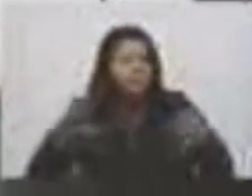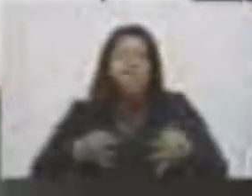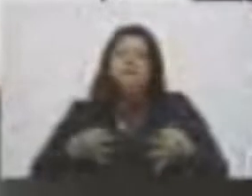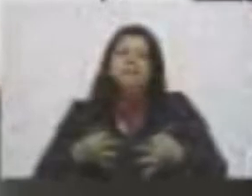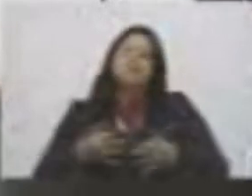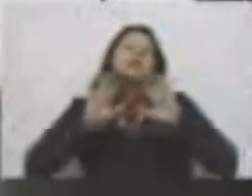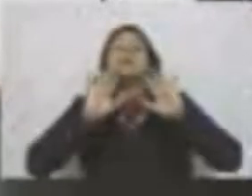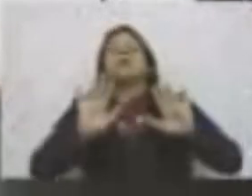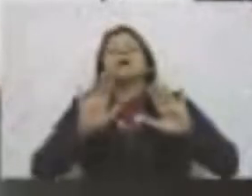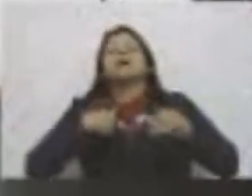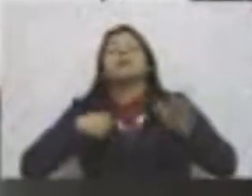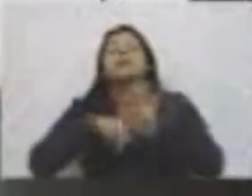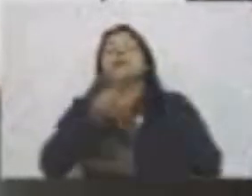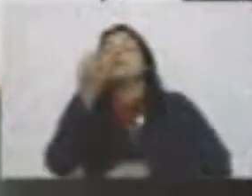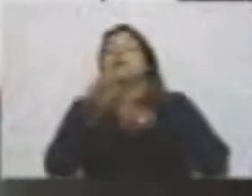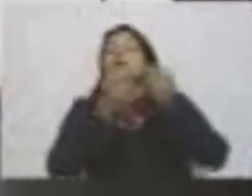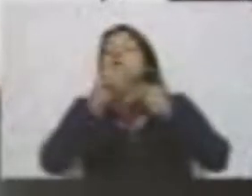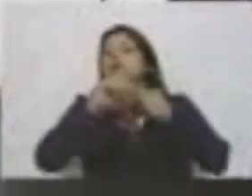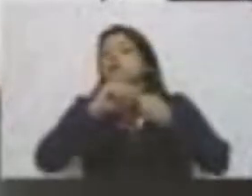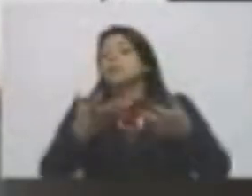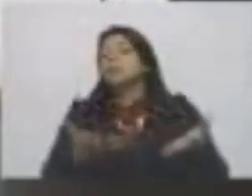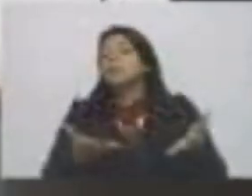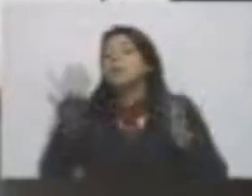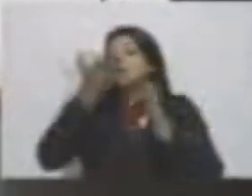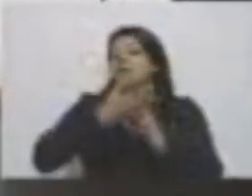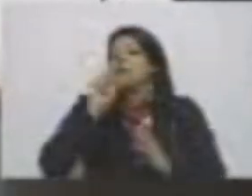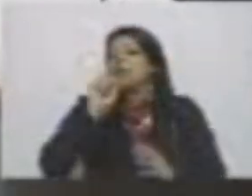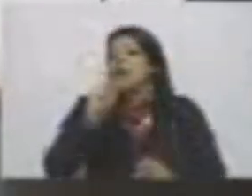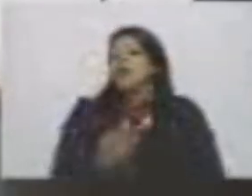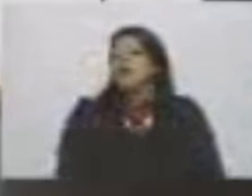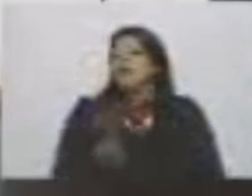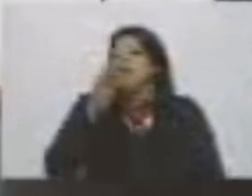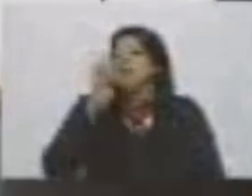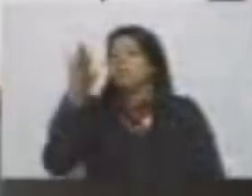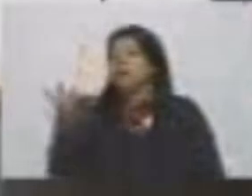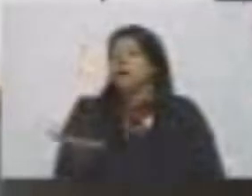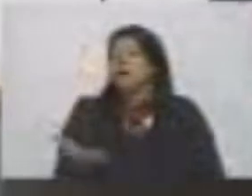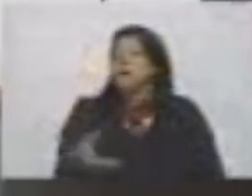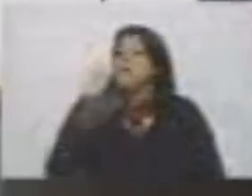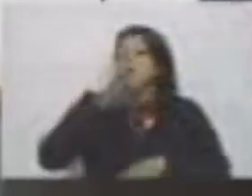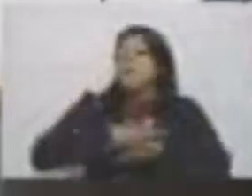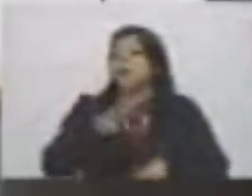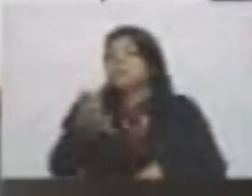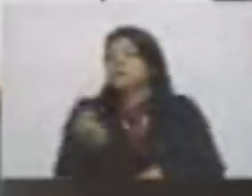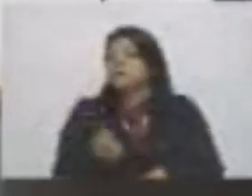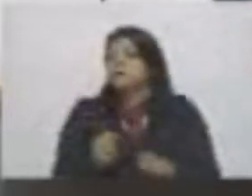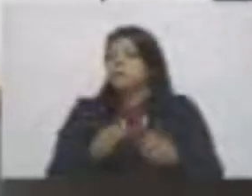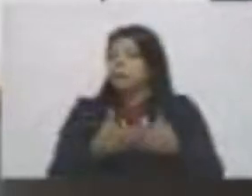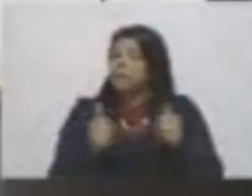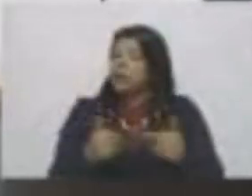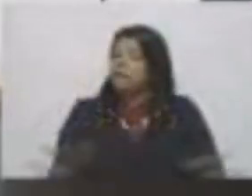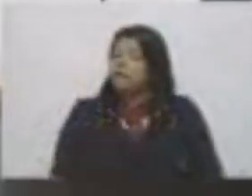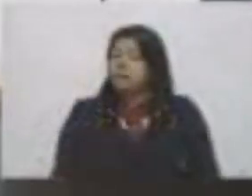é como está sendo feito: através de financiamento, através de mais empréstimo. E é essa questão que a gente tem que